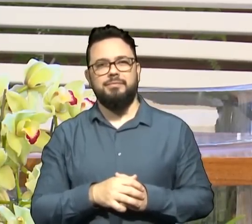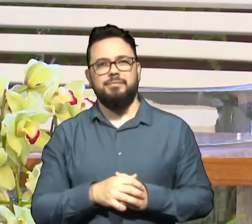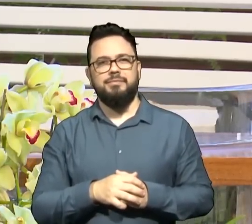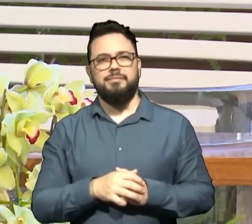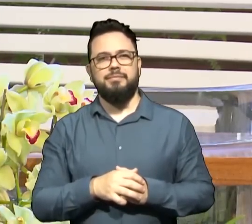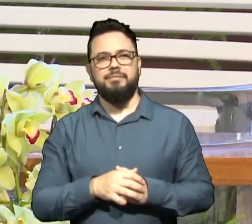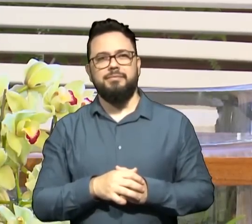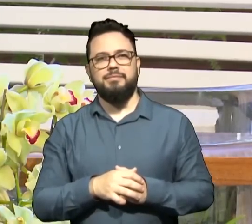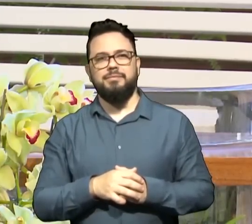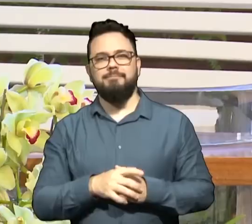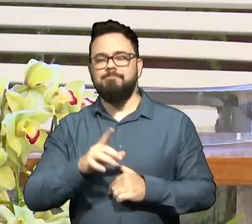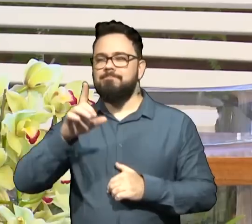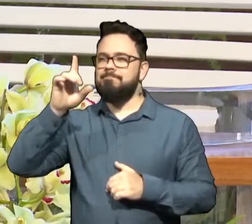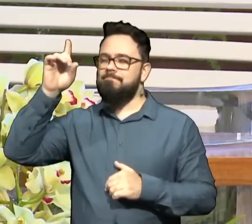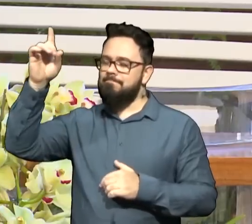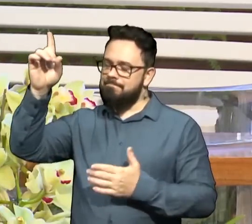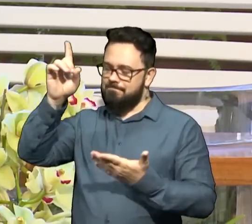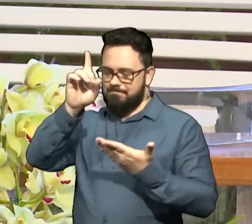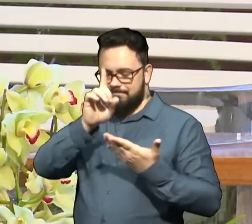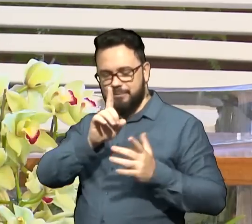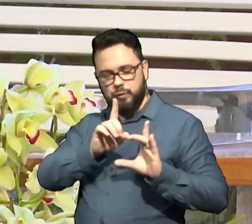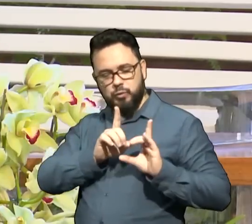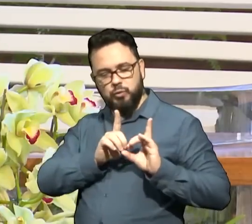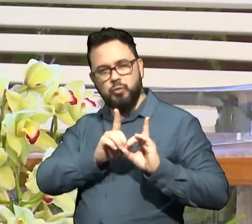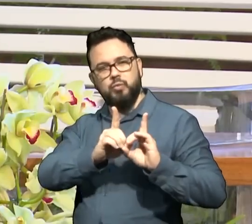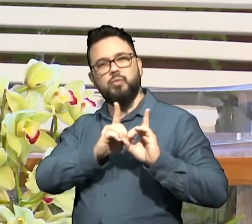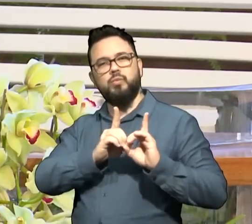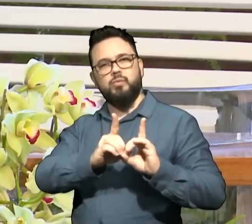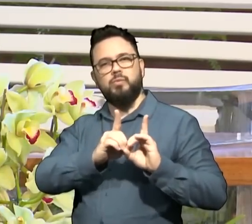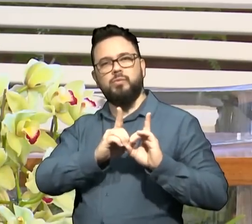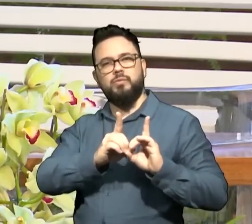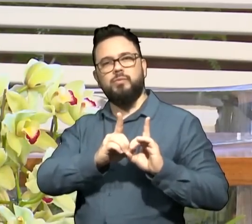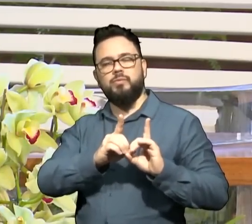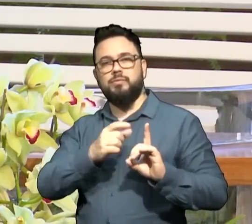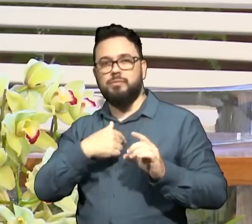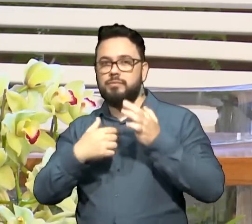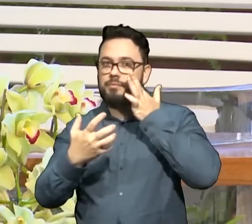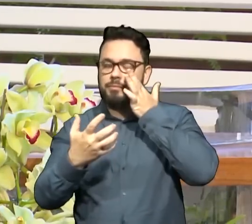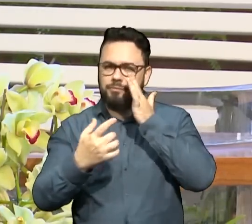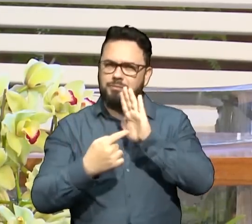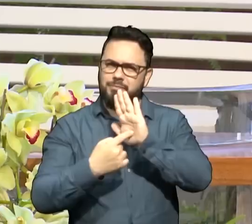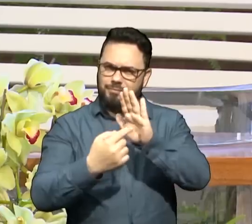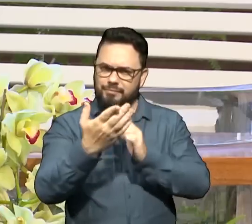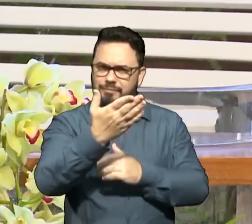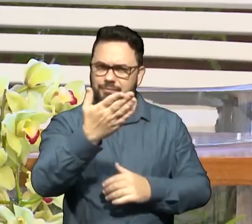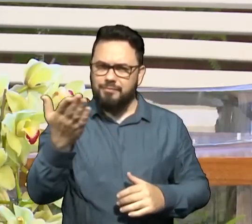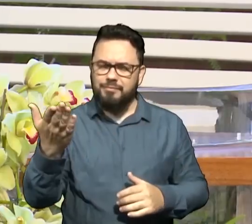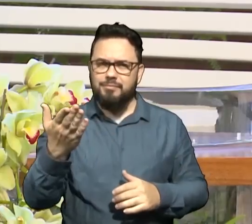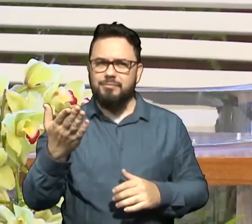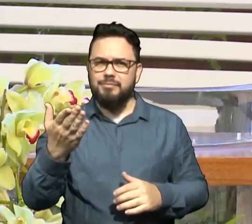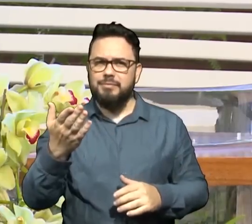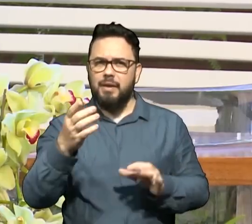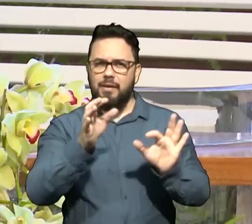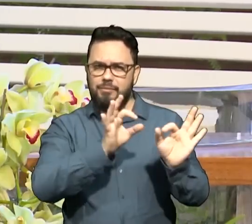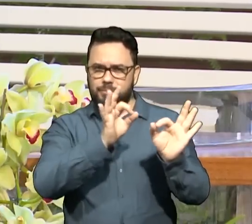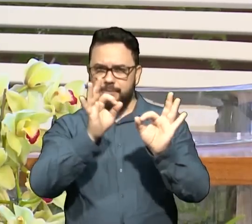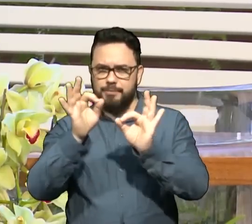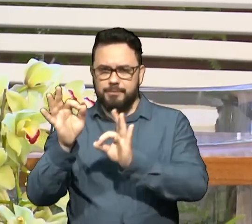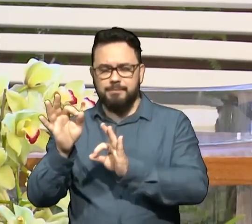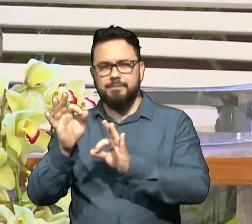e Deus estava comigo ali eu quero mostrar para você em casa mais um trecho da Ilha de